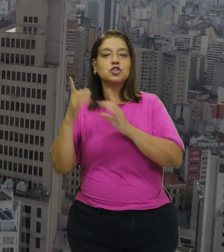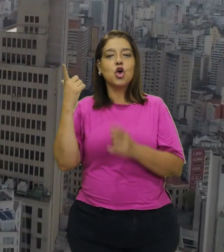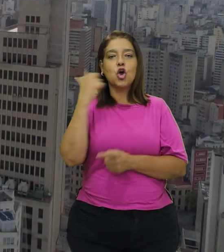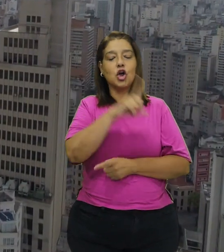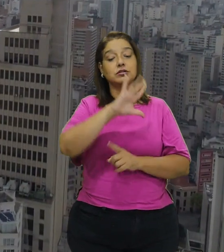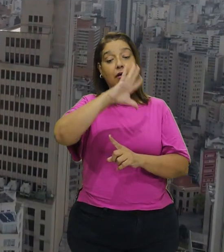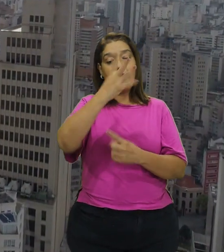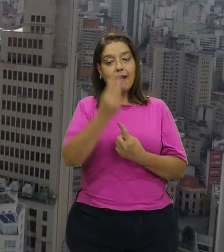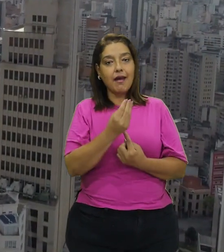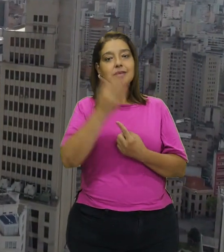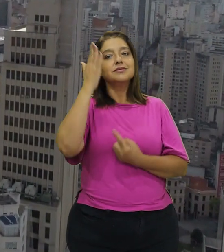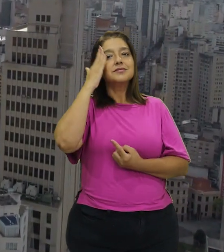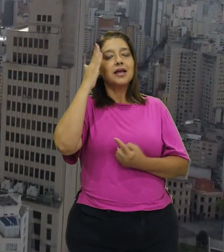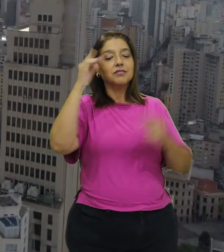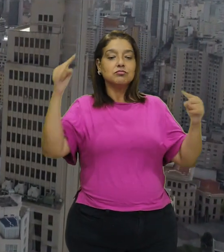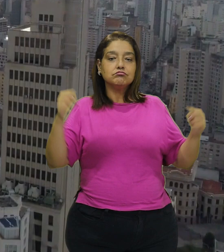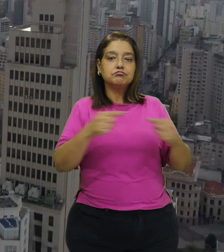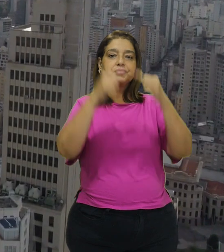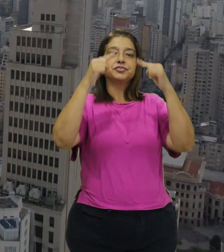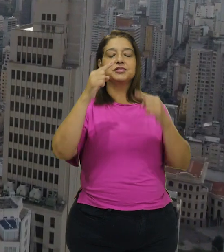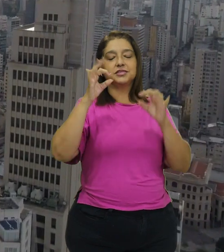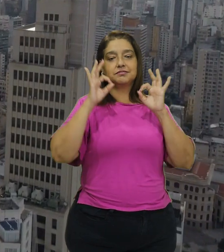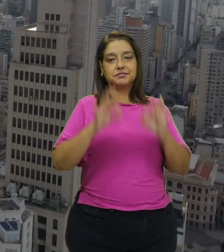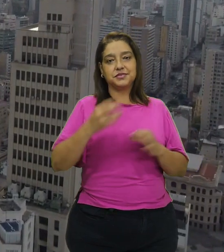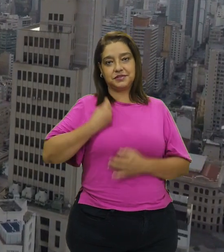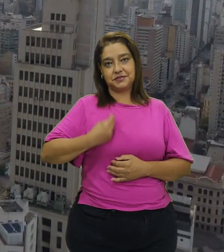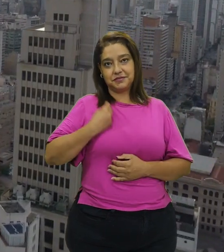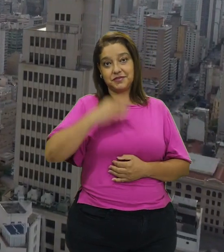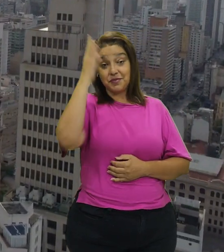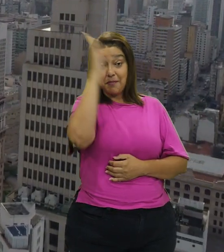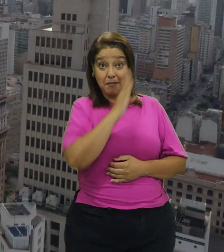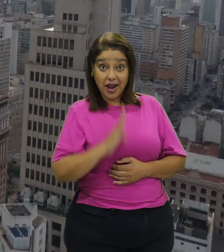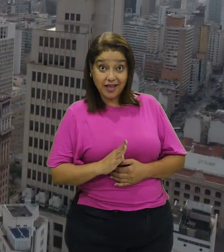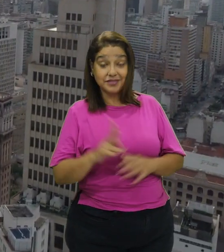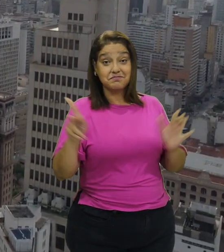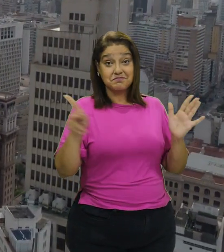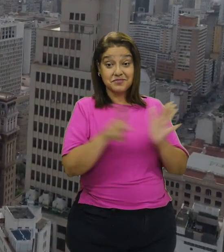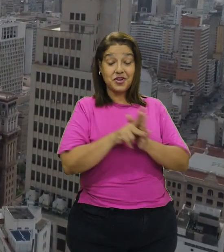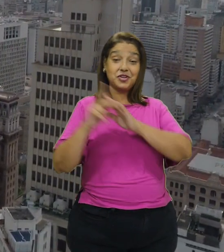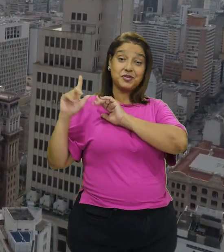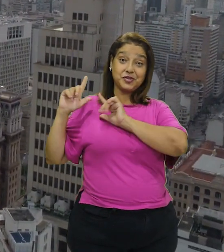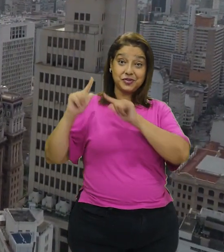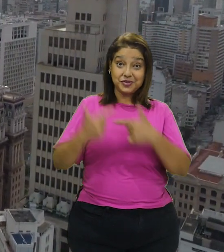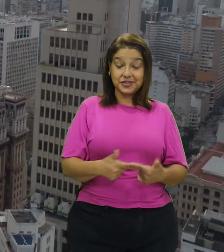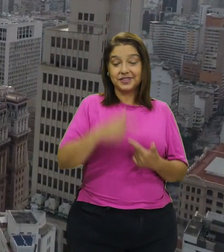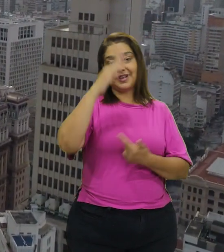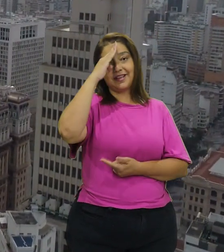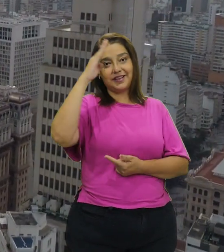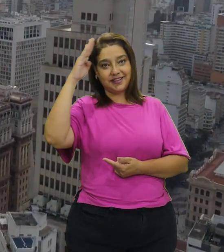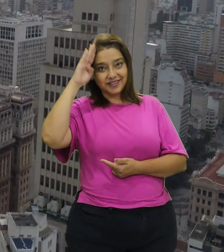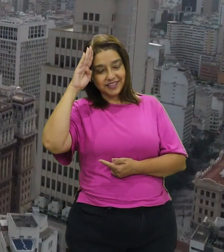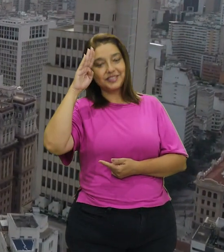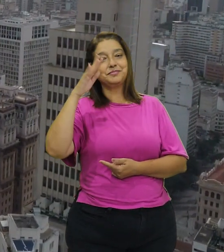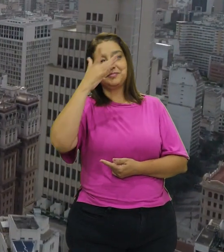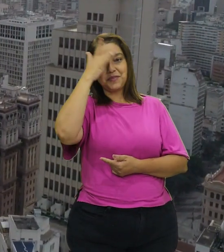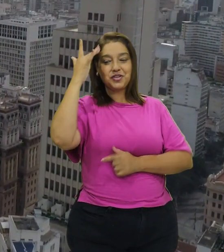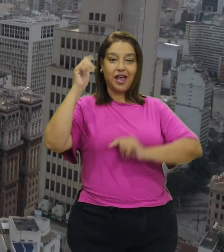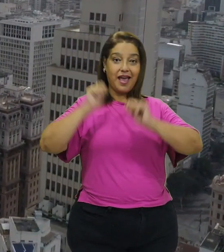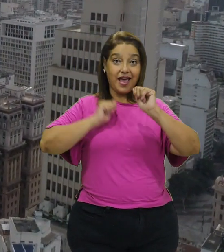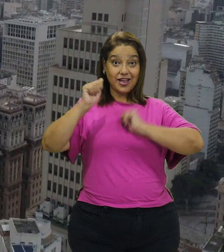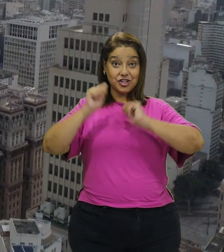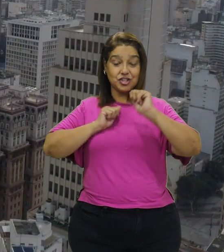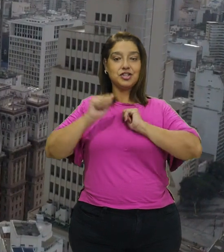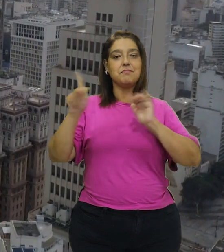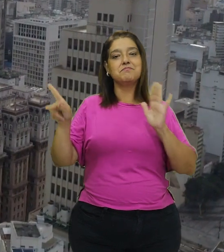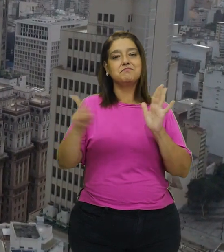refletisse a realidade brasileira, rompendo com os modelos tradicionais e acadêmicos. Os artistas